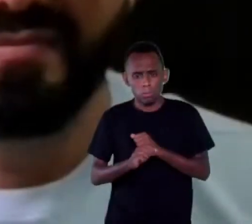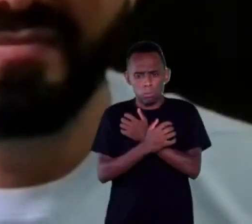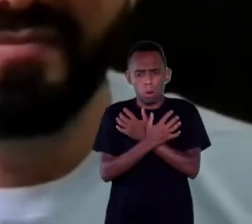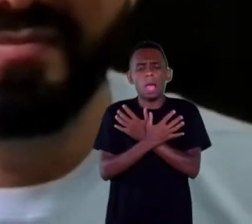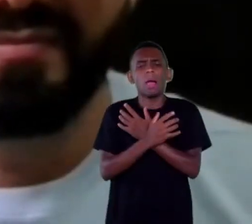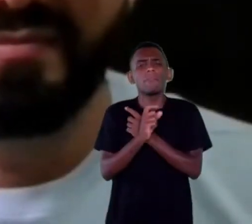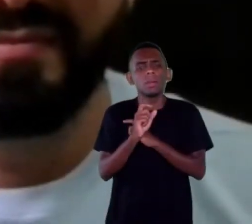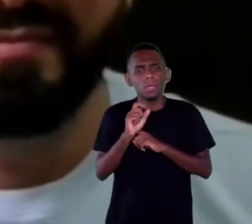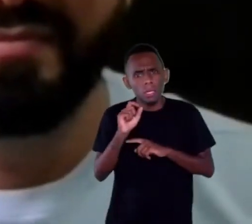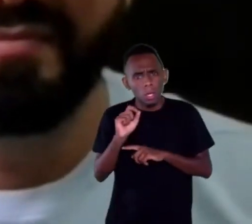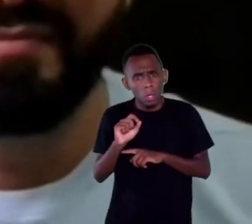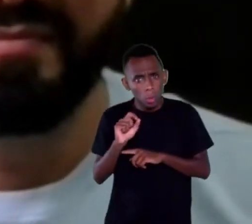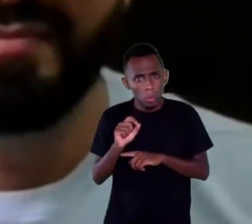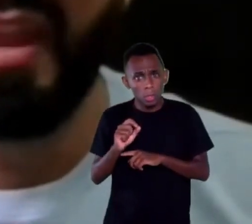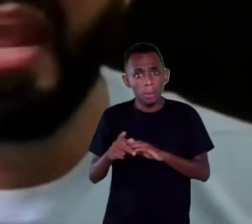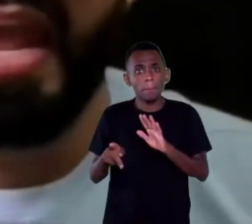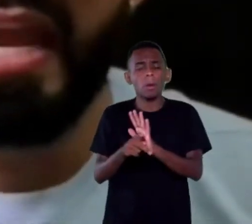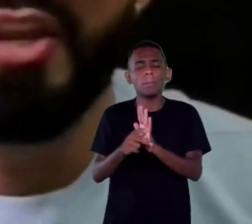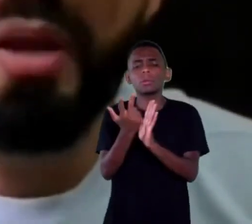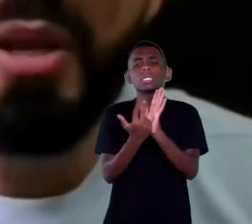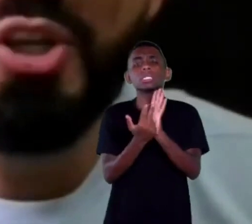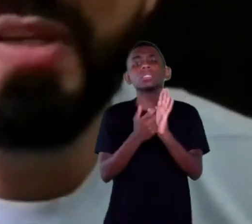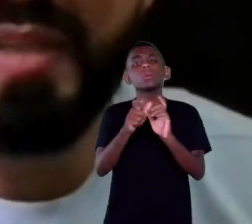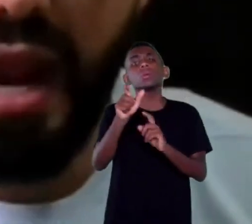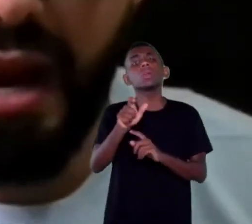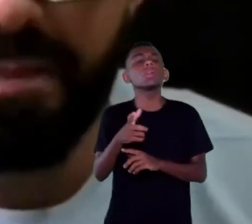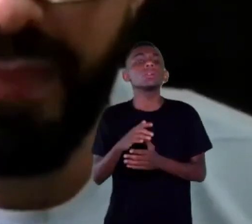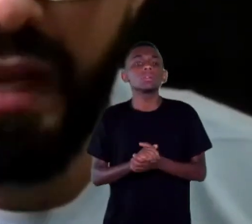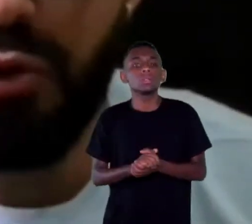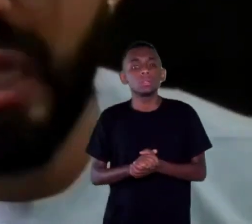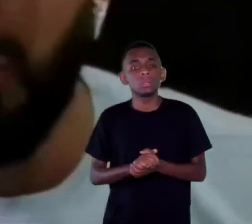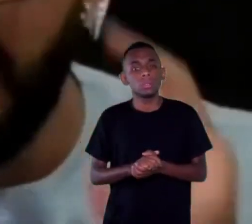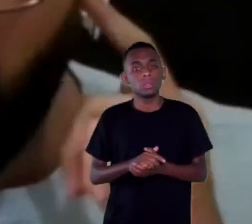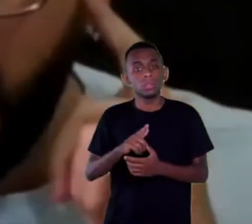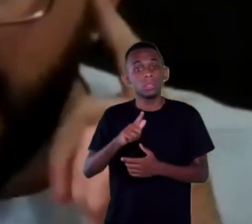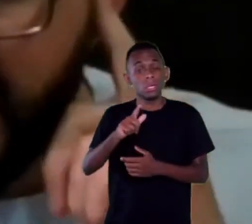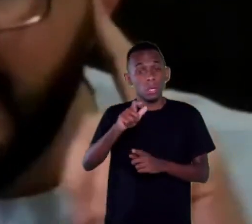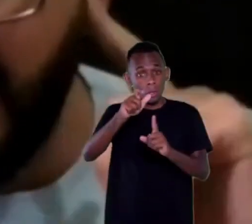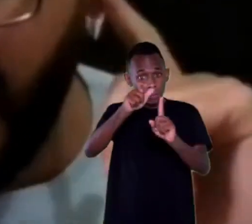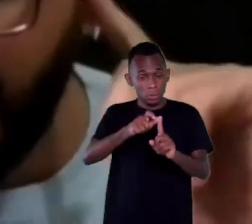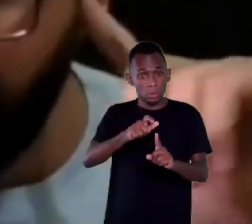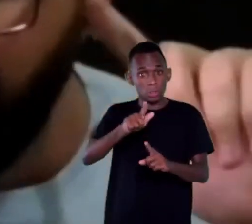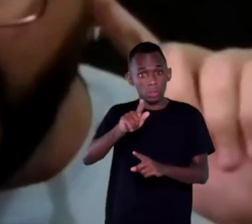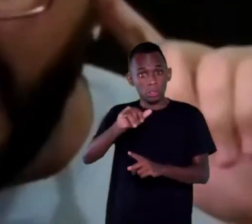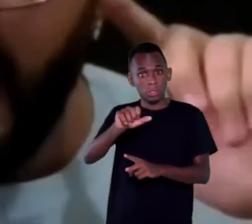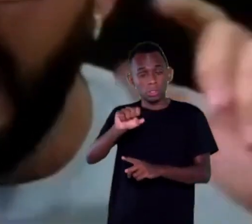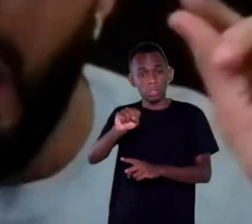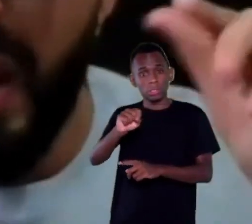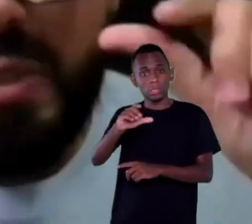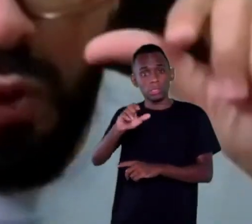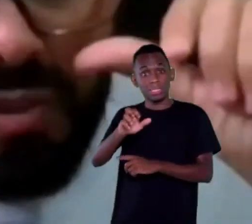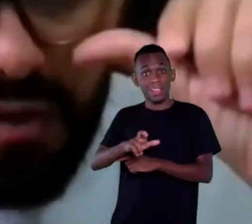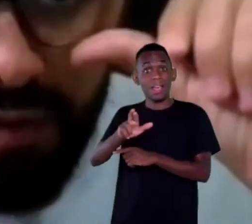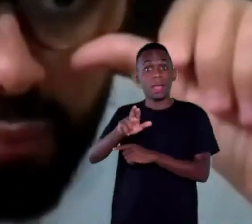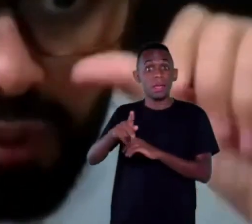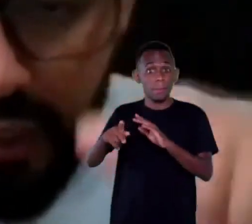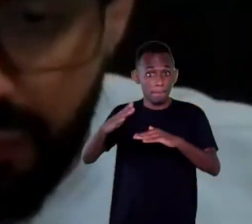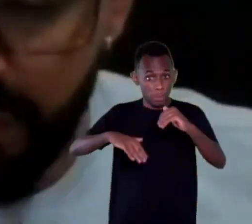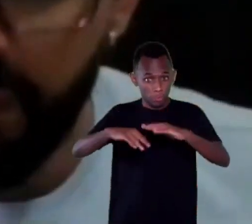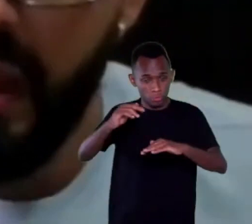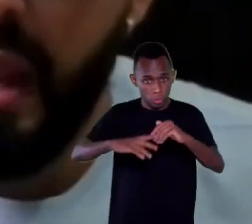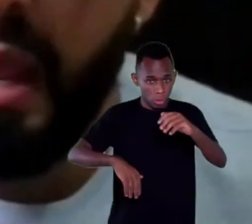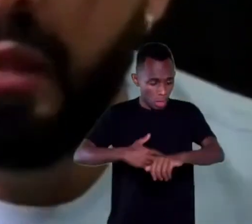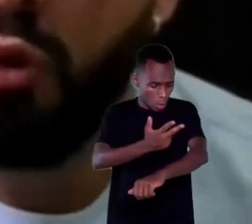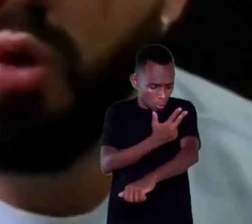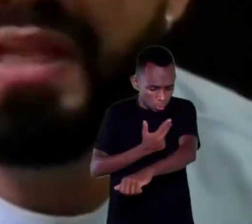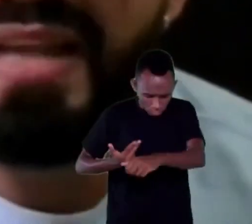a ilustração foi quem que fez? Ele chama Giscar, ele é um tatuador da minha cidade, ela não é exclusiva para o